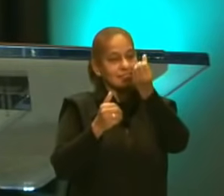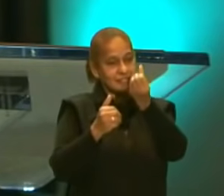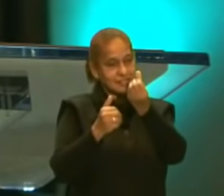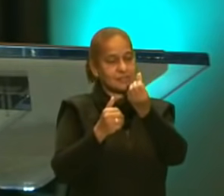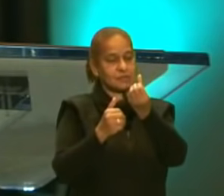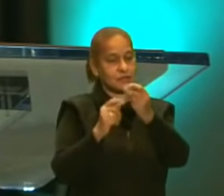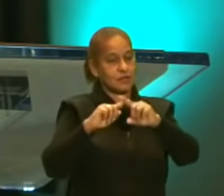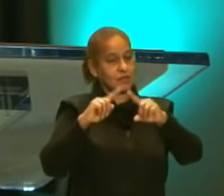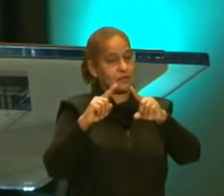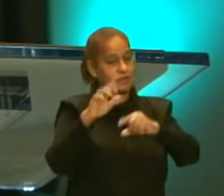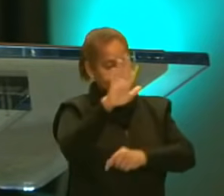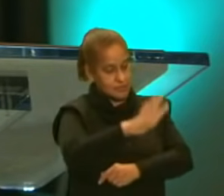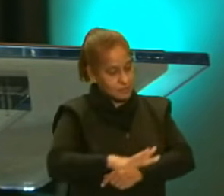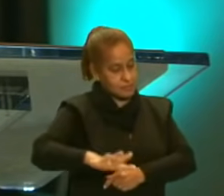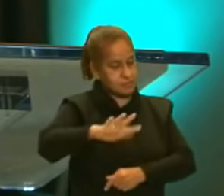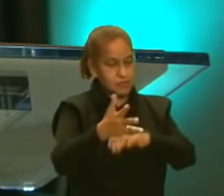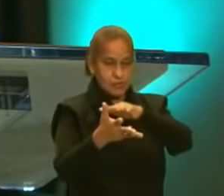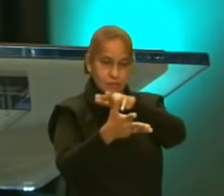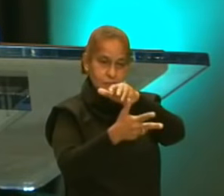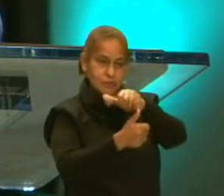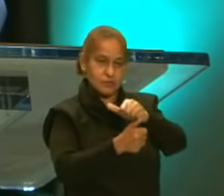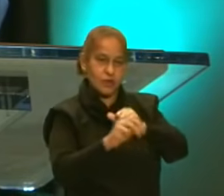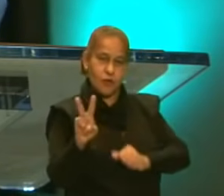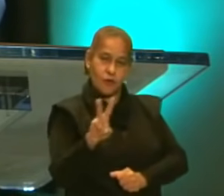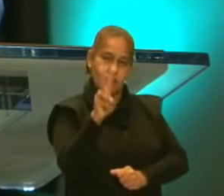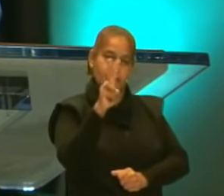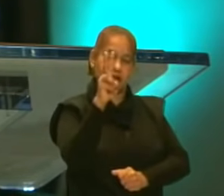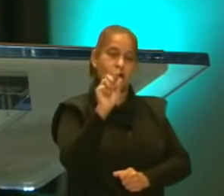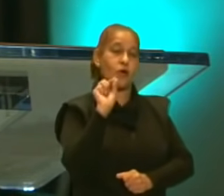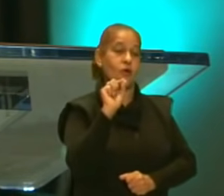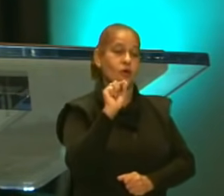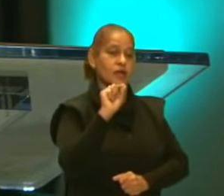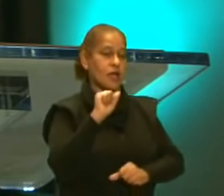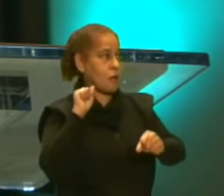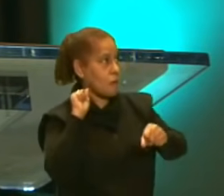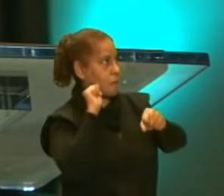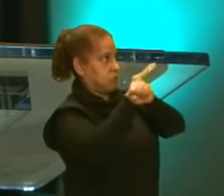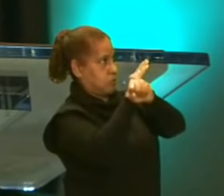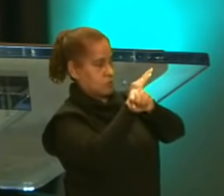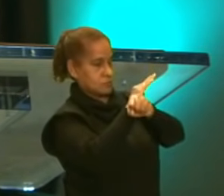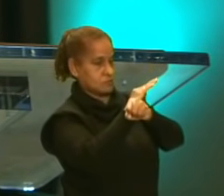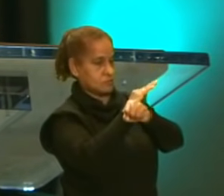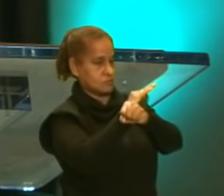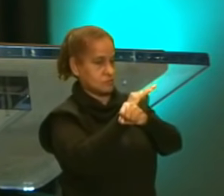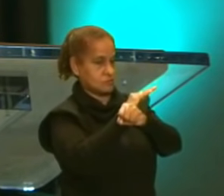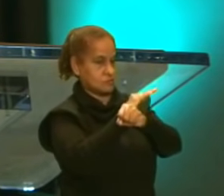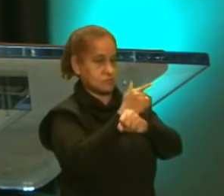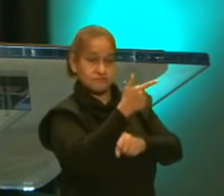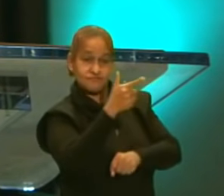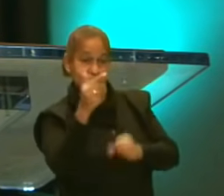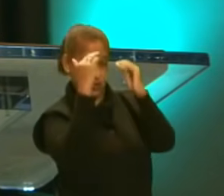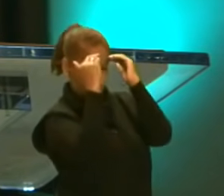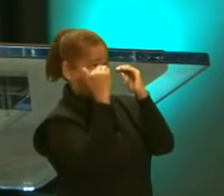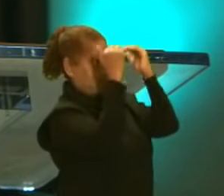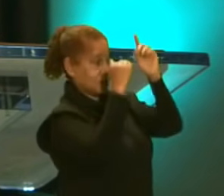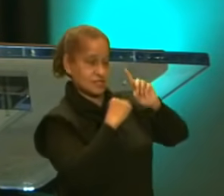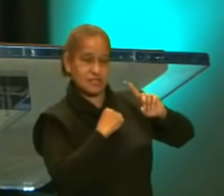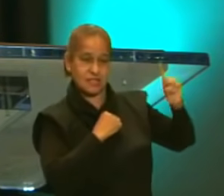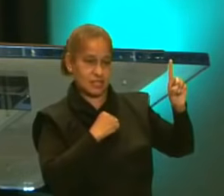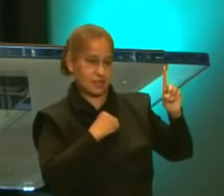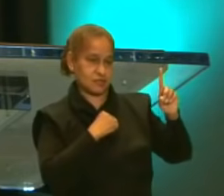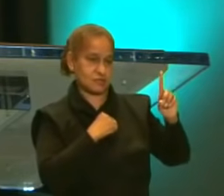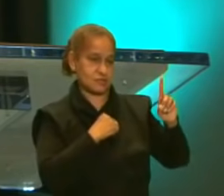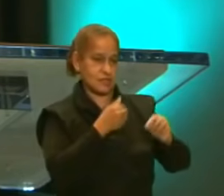terra. Esse princípio é gerar rebeldia, independência dos valores de Deus na